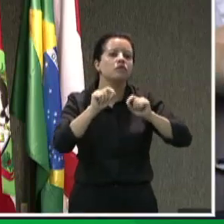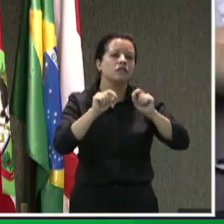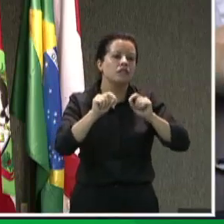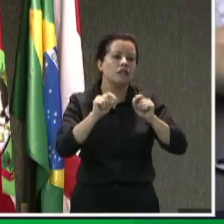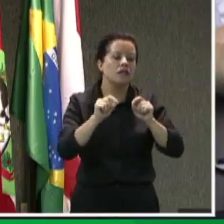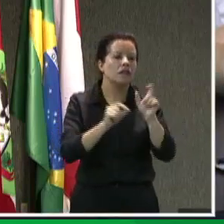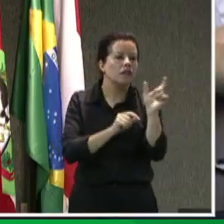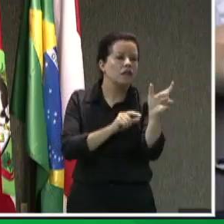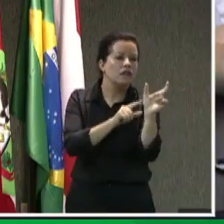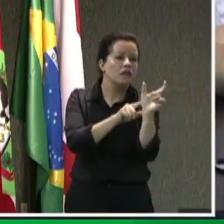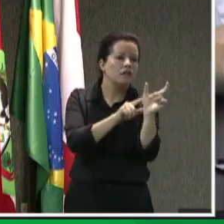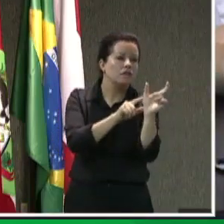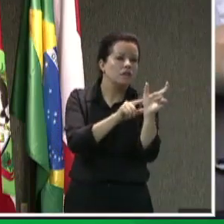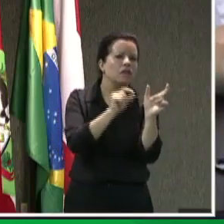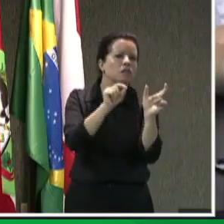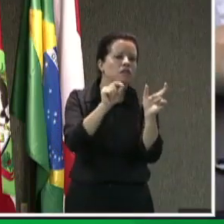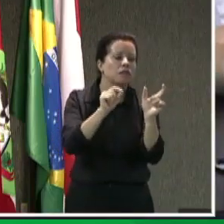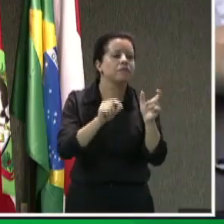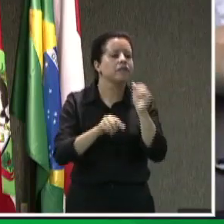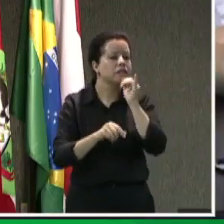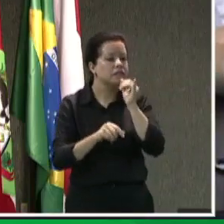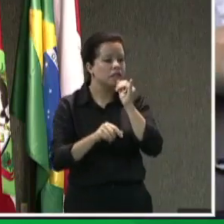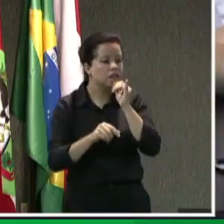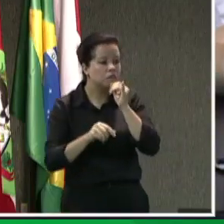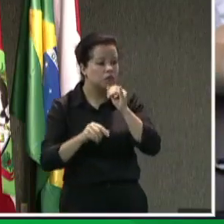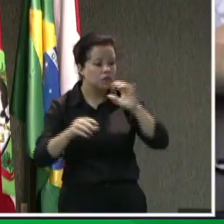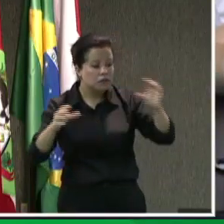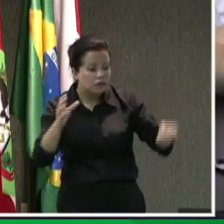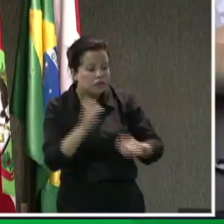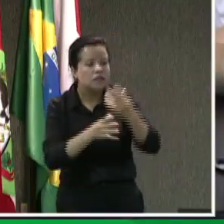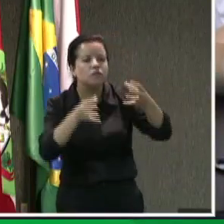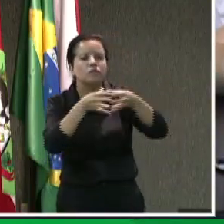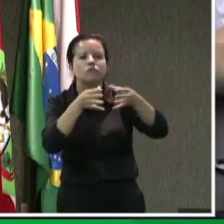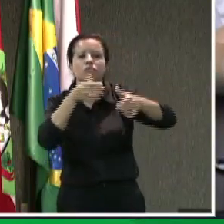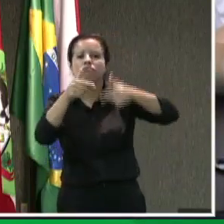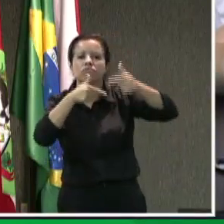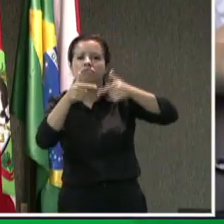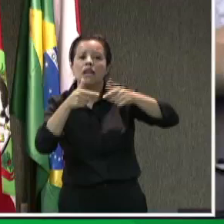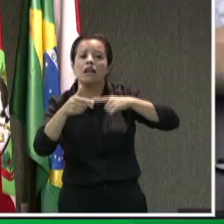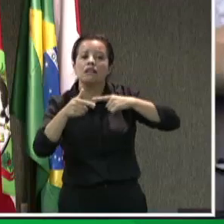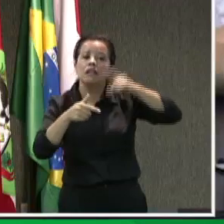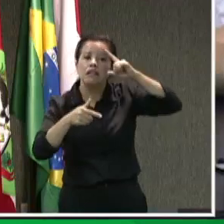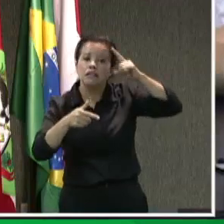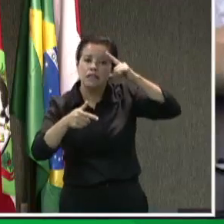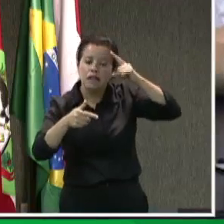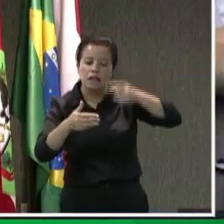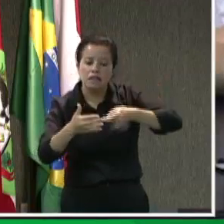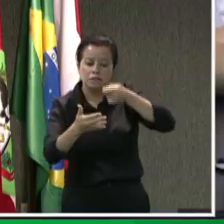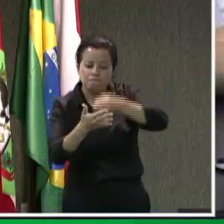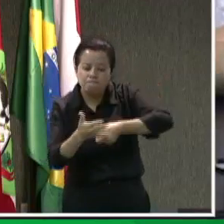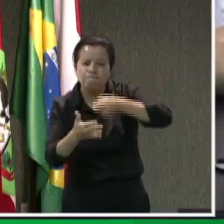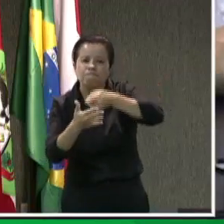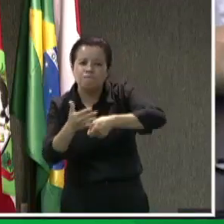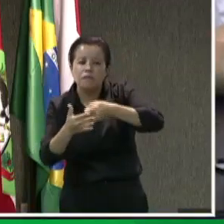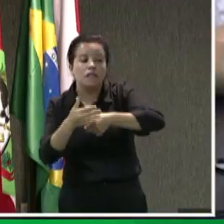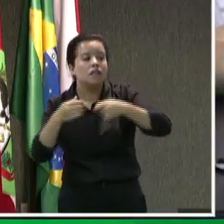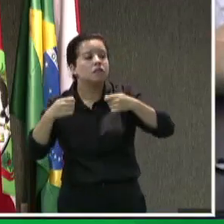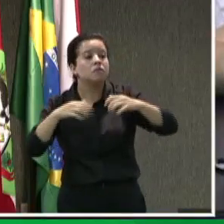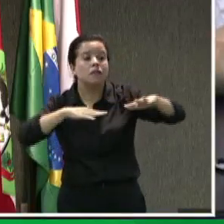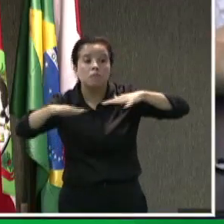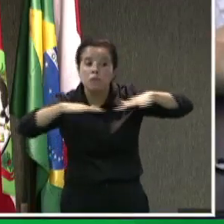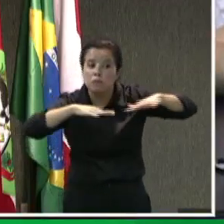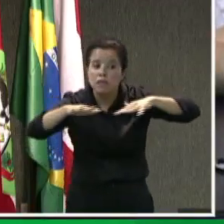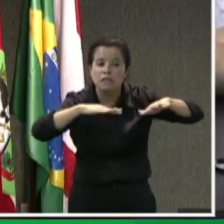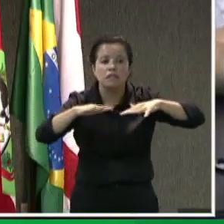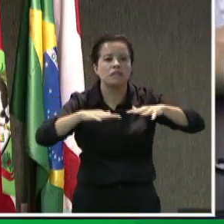tudo, quando a gente monta um grupo de trabalho e tem algumas ideias, iniciativas a perseguir, precisa muito da mobilização. é muito